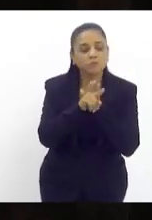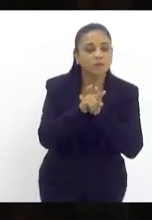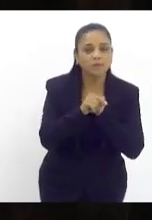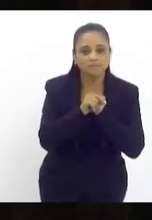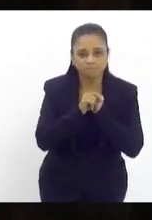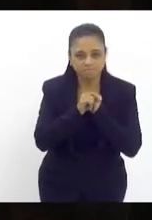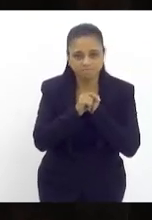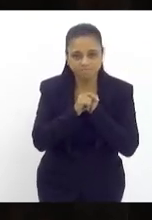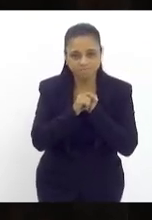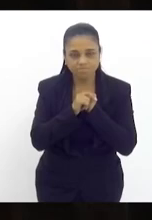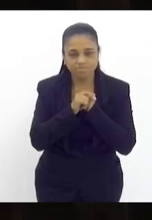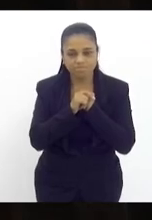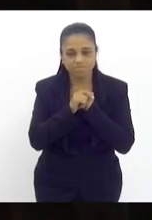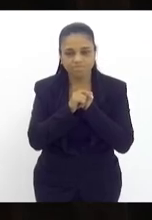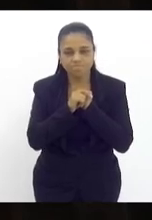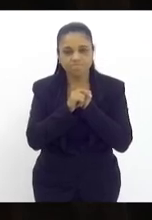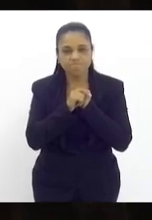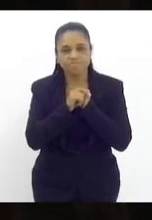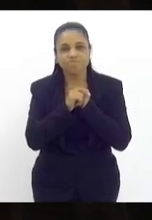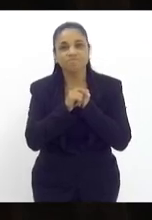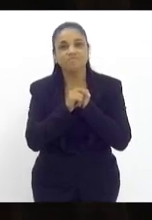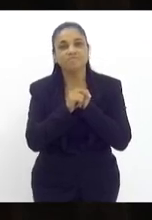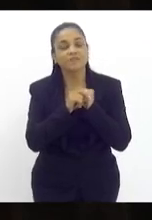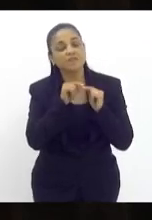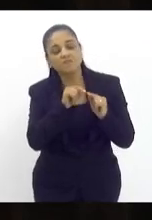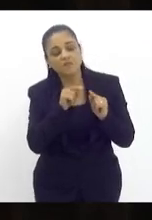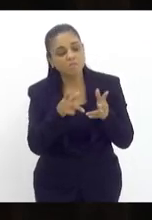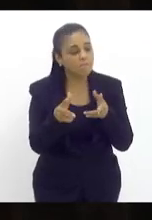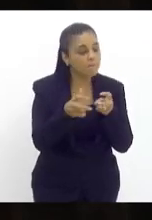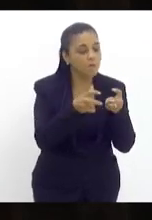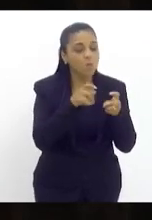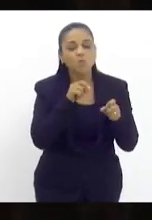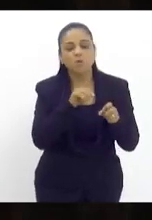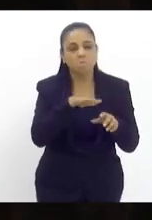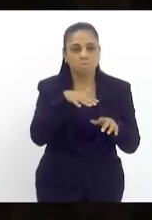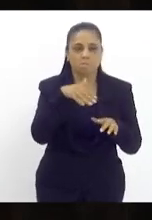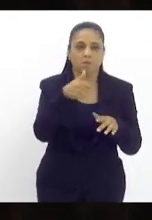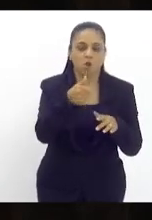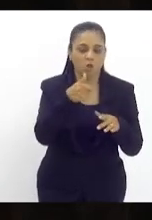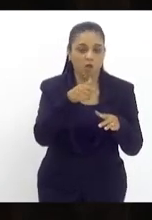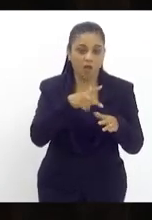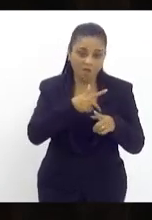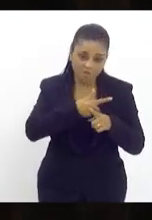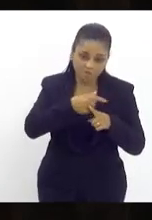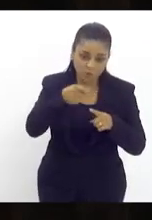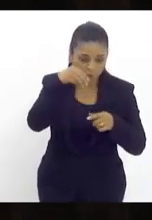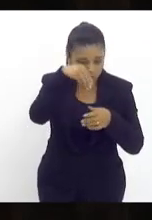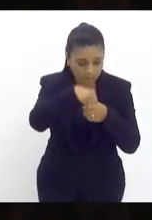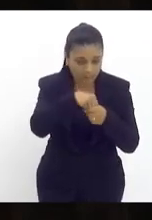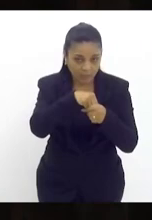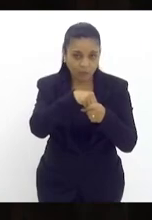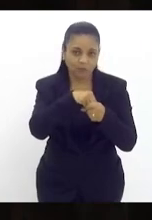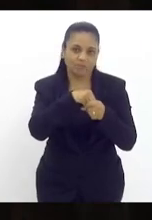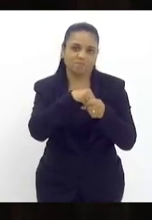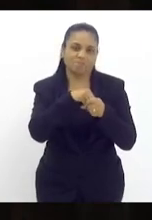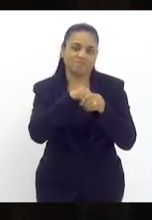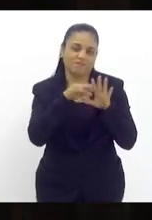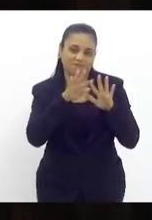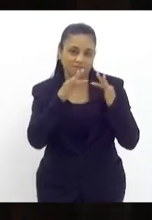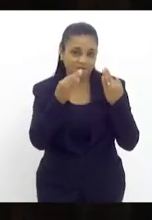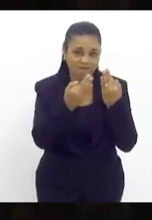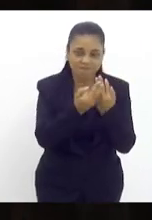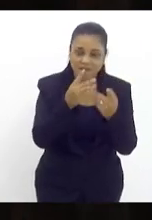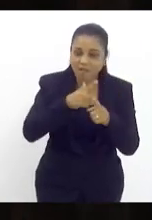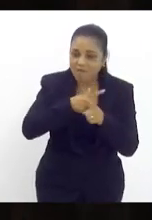é? E ver o que a gente pode melhorar. Porque uma vitória no coração de uma família é uma vitória no coração de muitas. E nós